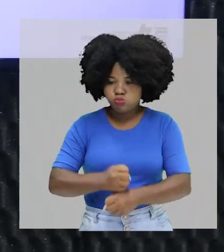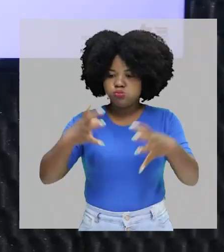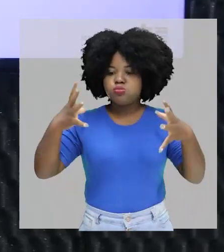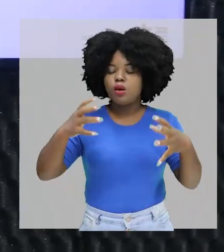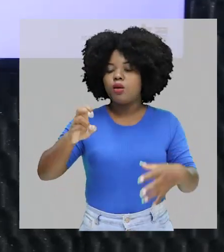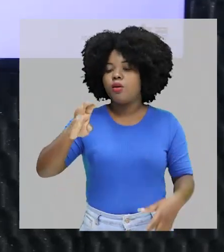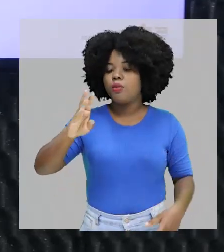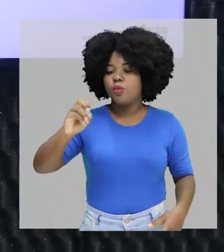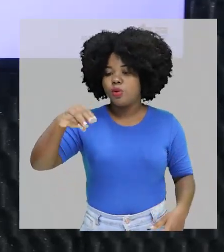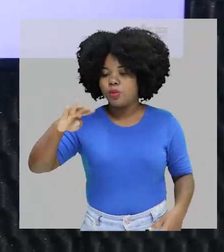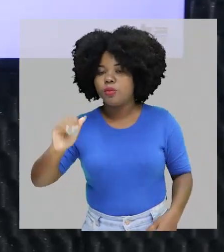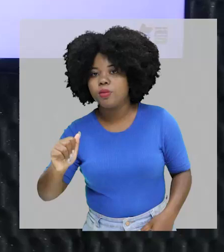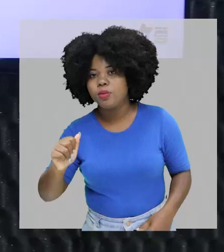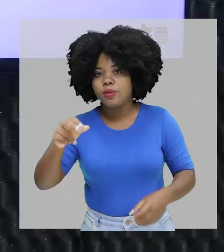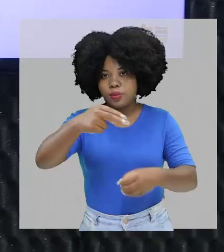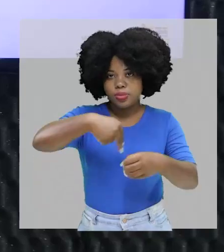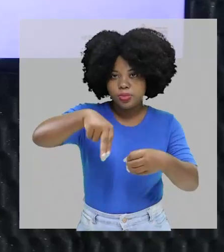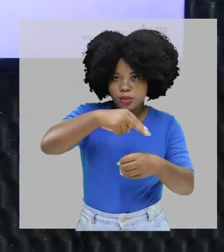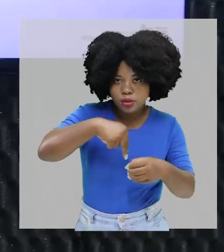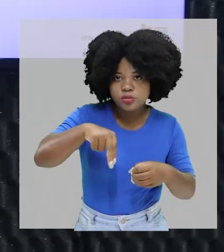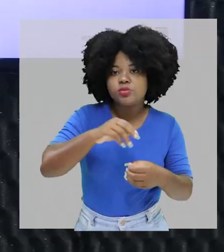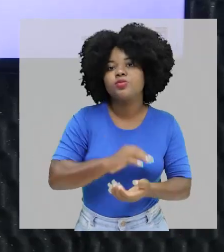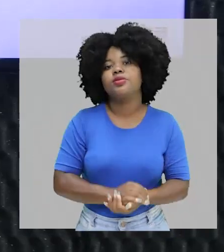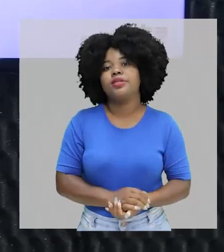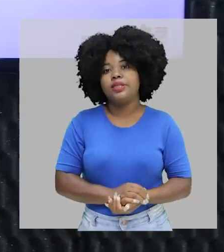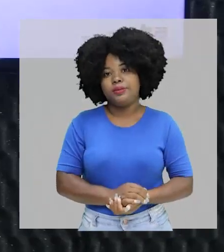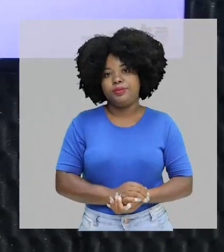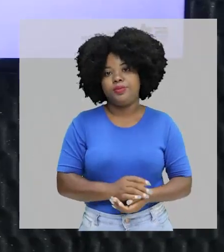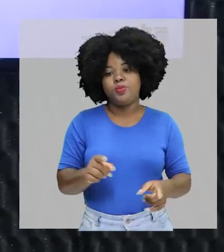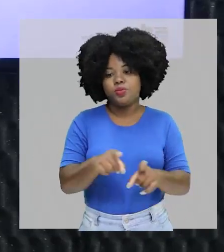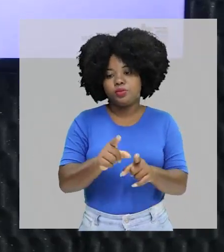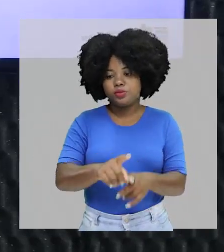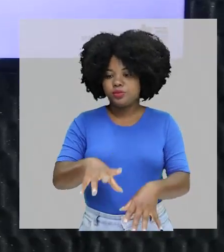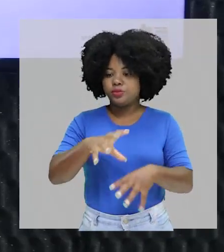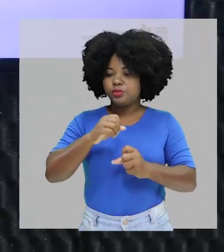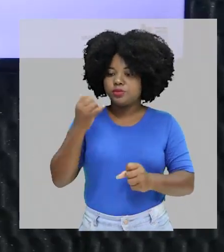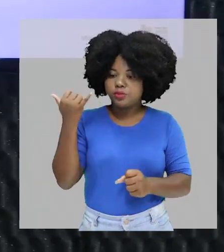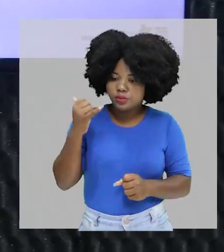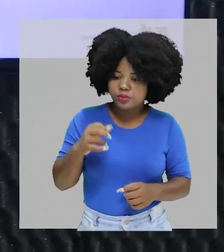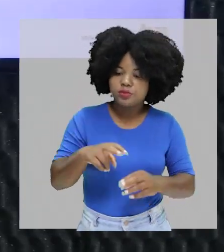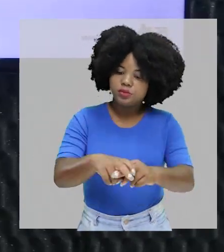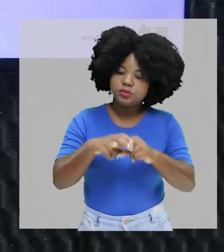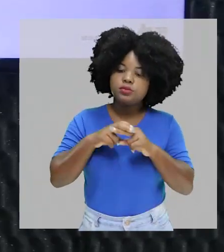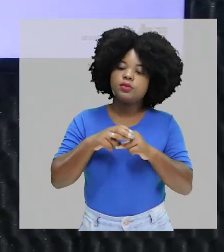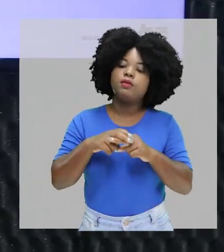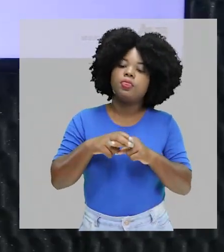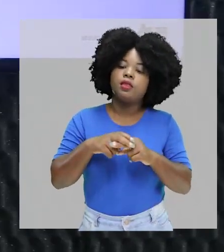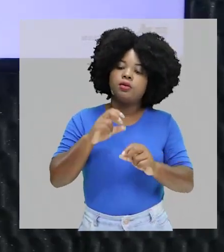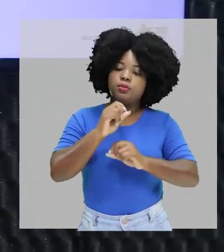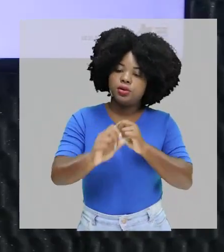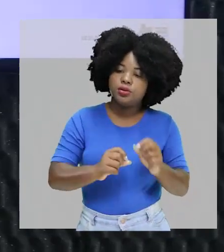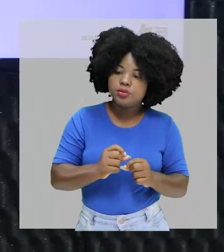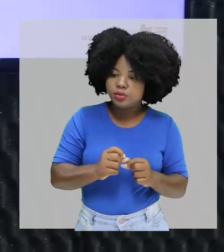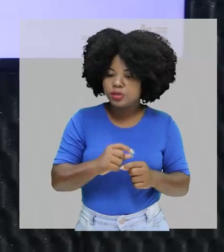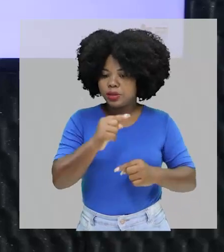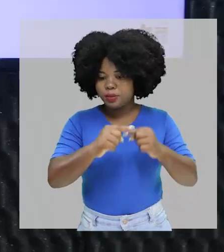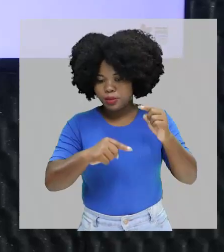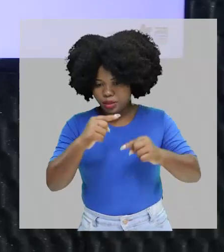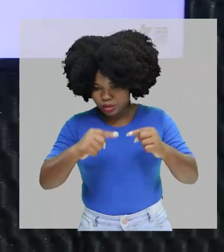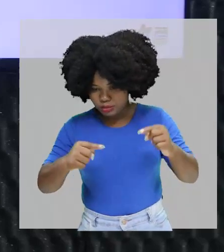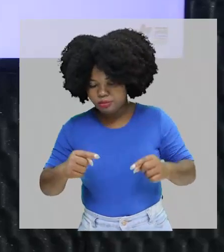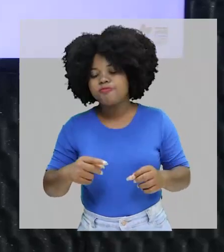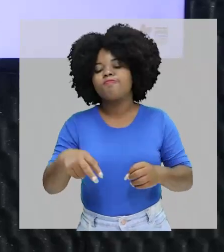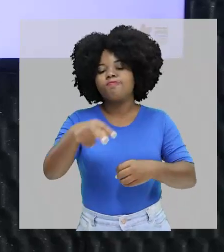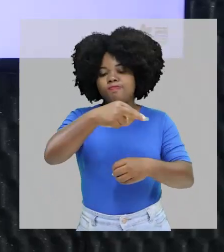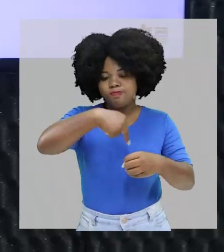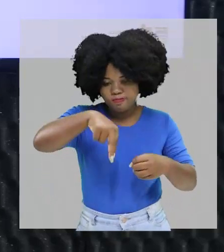reatores nucleares, a obtenção de energia a partir dos reatores nucleares e alguns acidentes